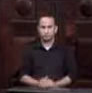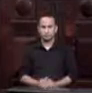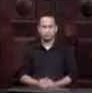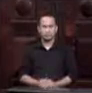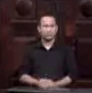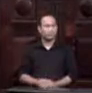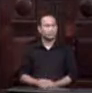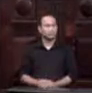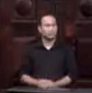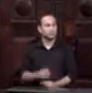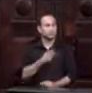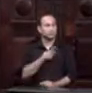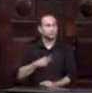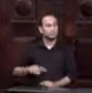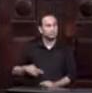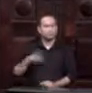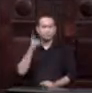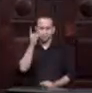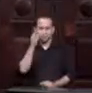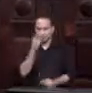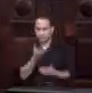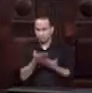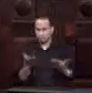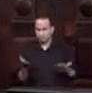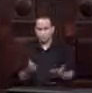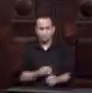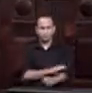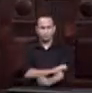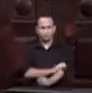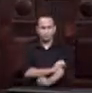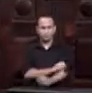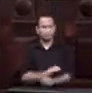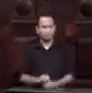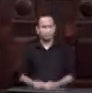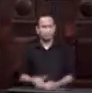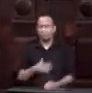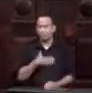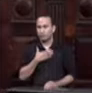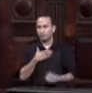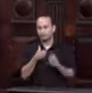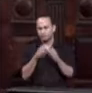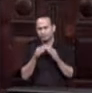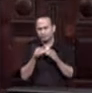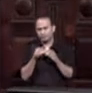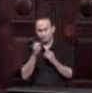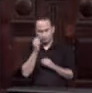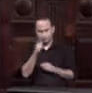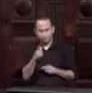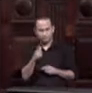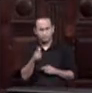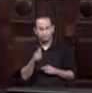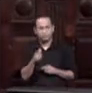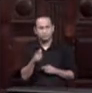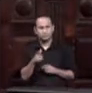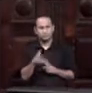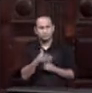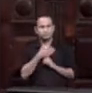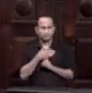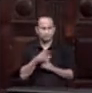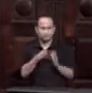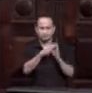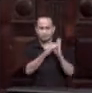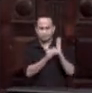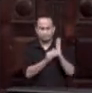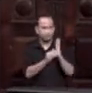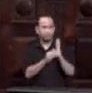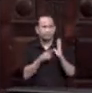Senhor presidente, deputados aqui presentes, gostaria de pedir atenção para a defesa dessa emenda, que ela